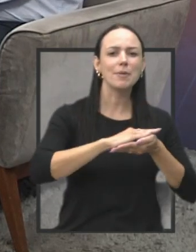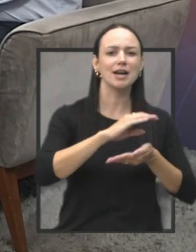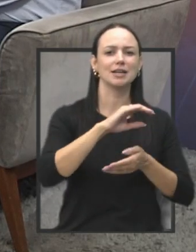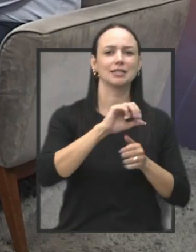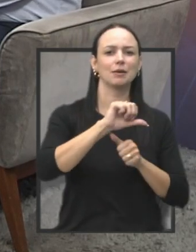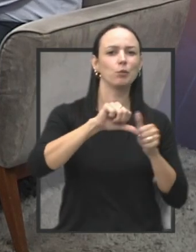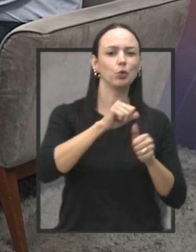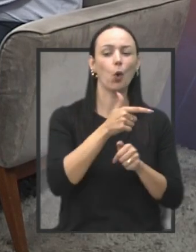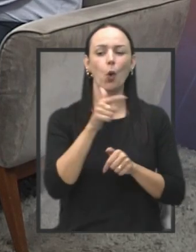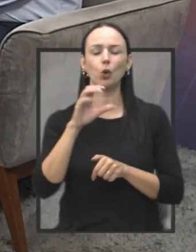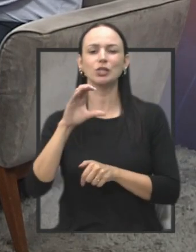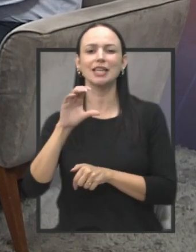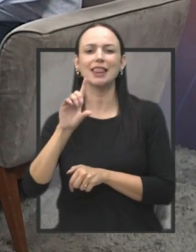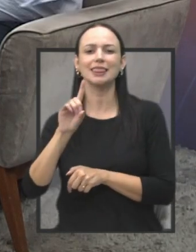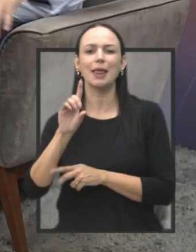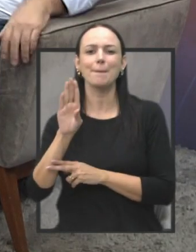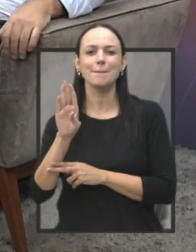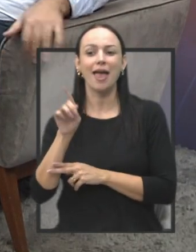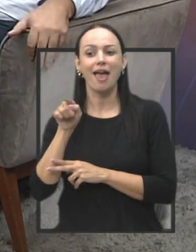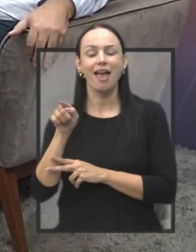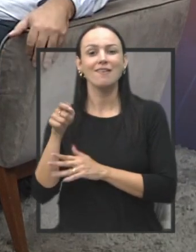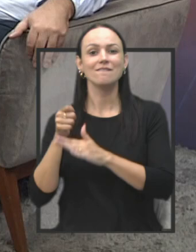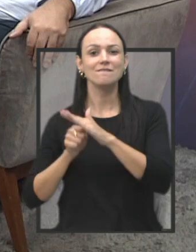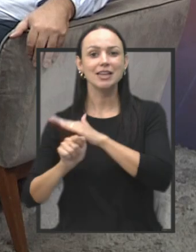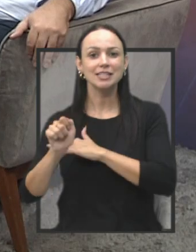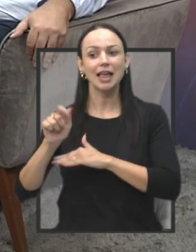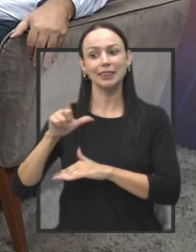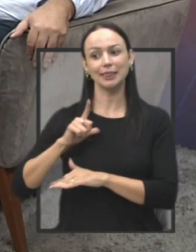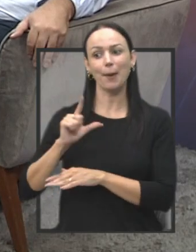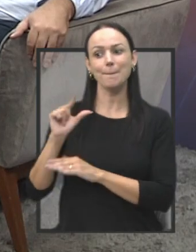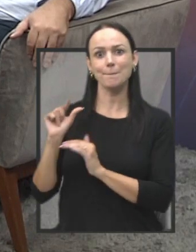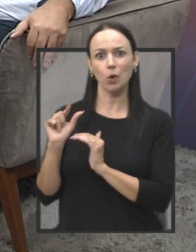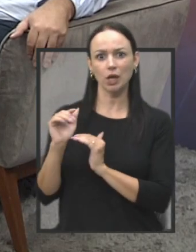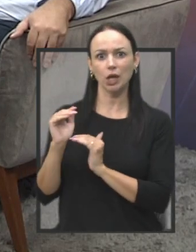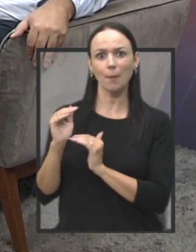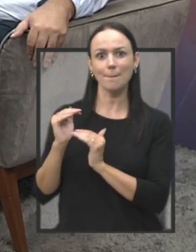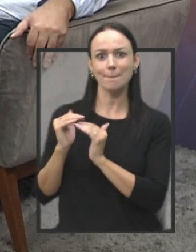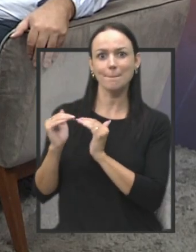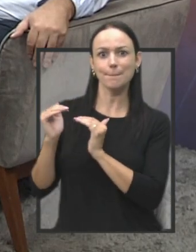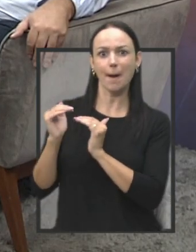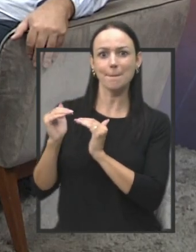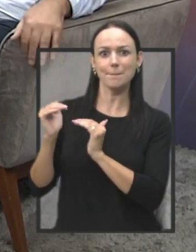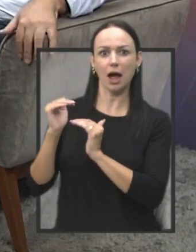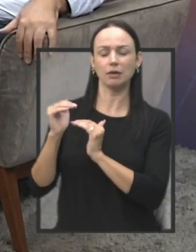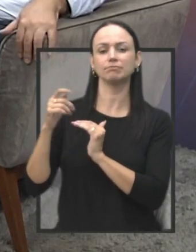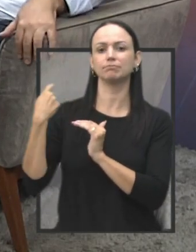CDB, algum investimento ali que às vezes é pouquinho, mas ele gera um rendimento e é